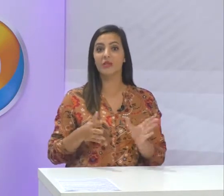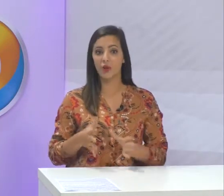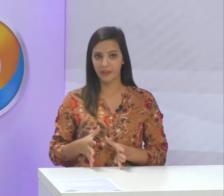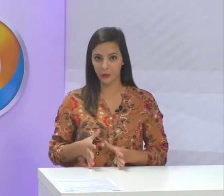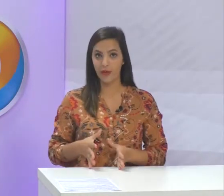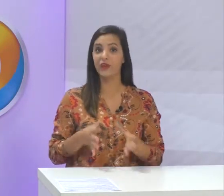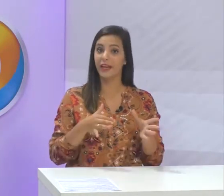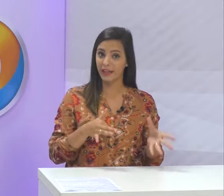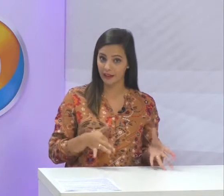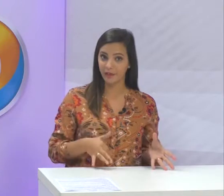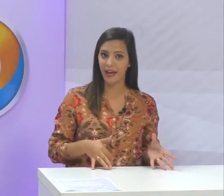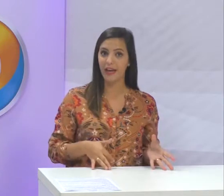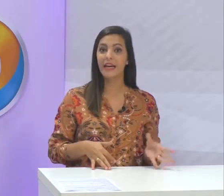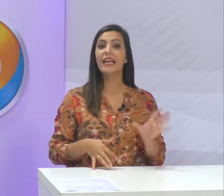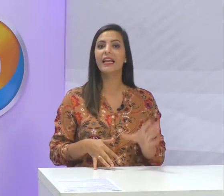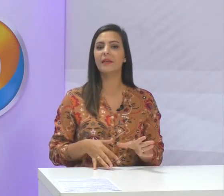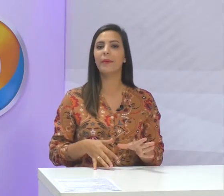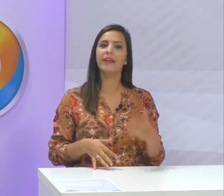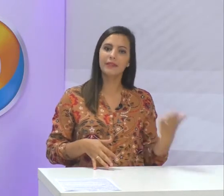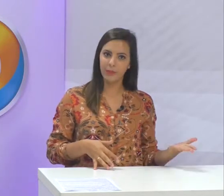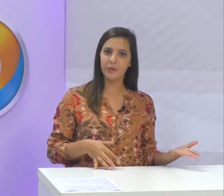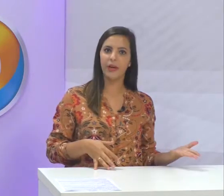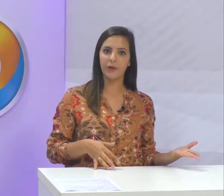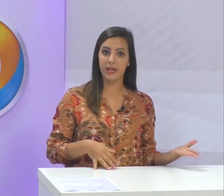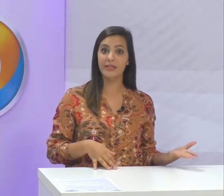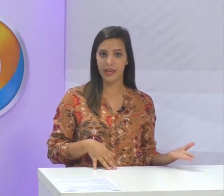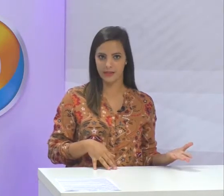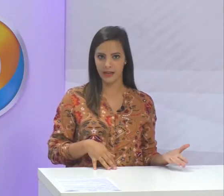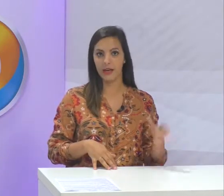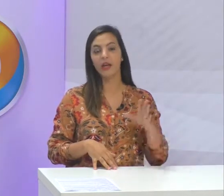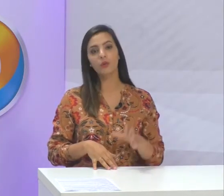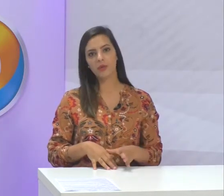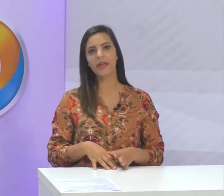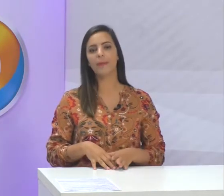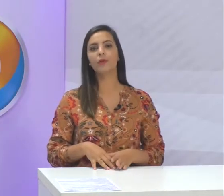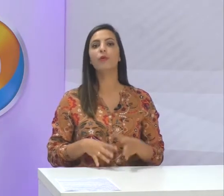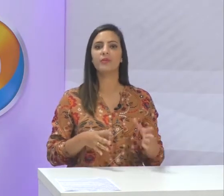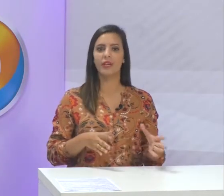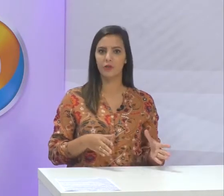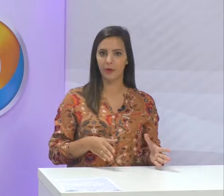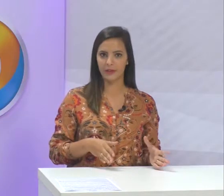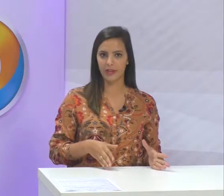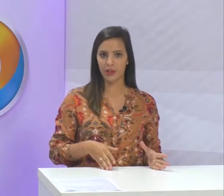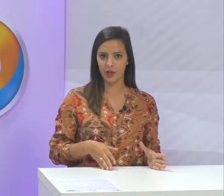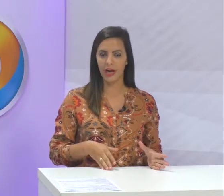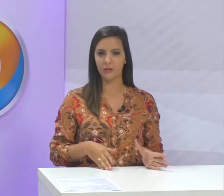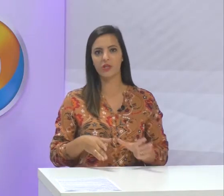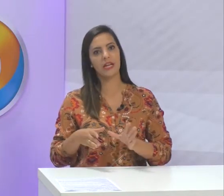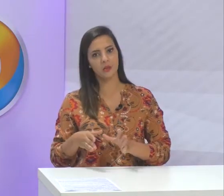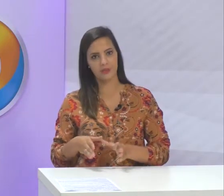às nove da noite na quinta feira e também no mesmo horário na sexta e no sábado os kits podem ser